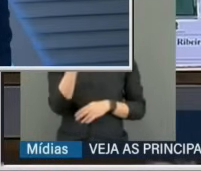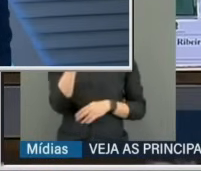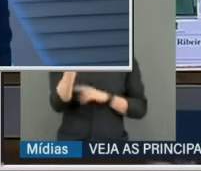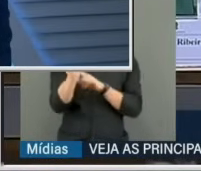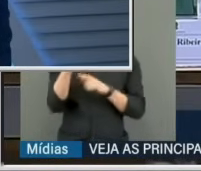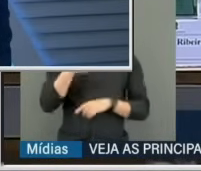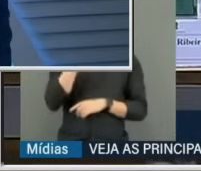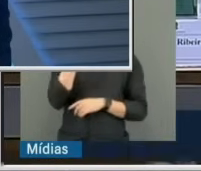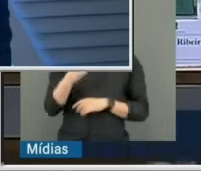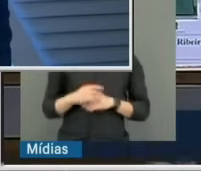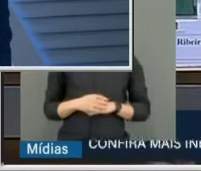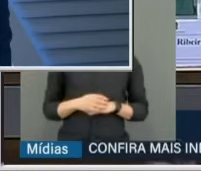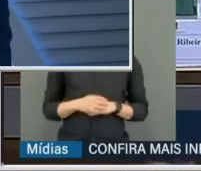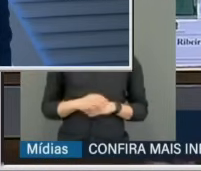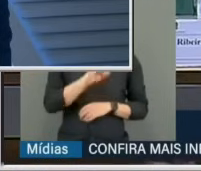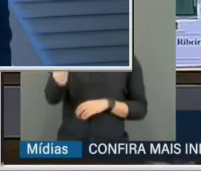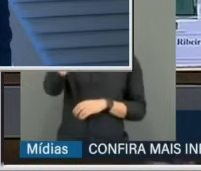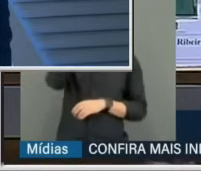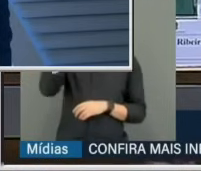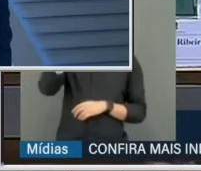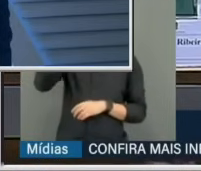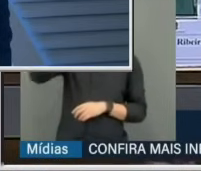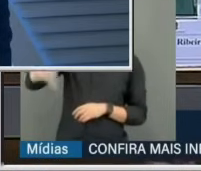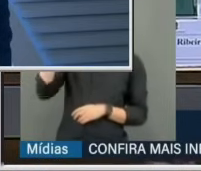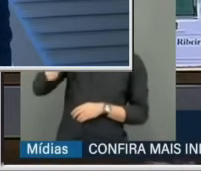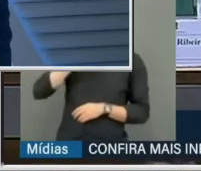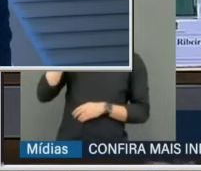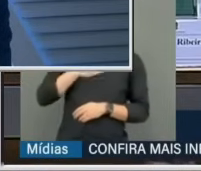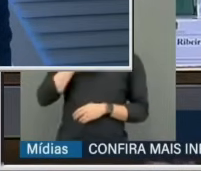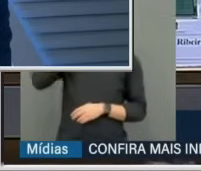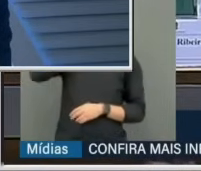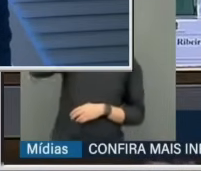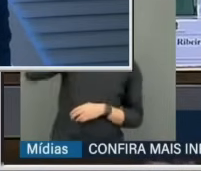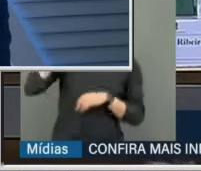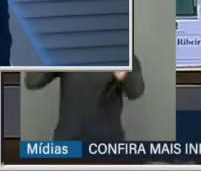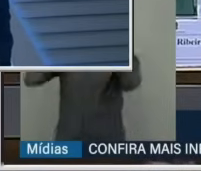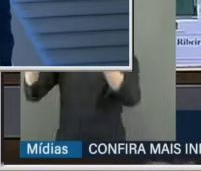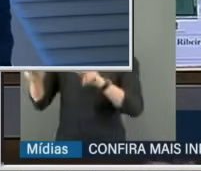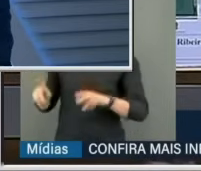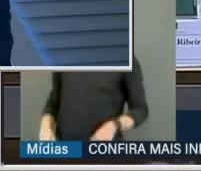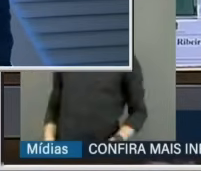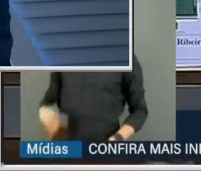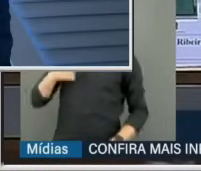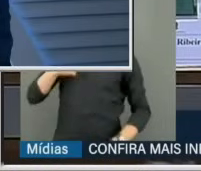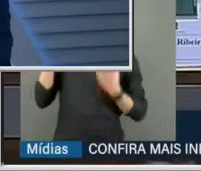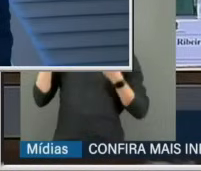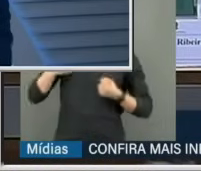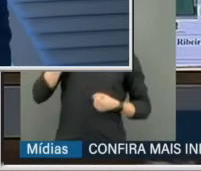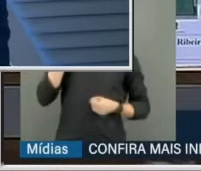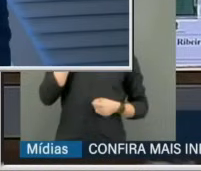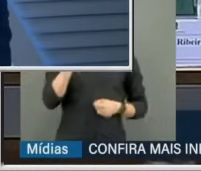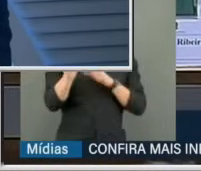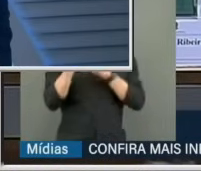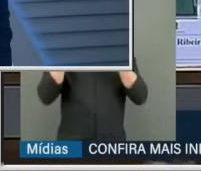suas impressões acerca dessa sessão, que tem muitos elementos para a gente analisar, é o Cláudio Dantas, em Brasília.